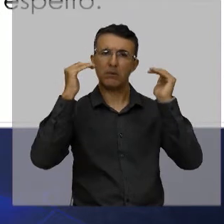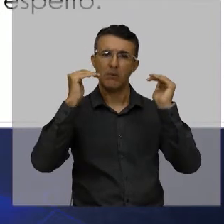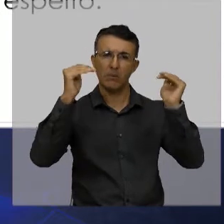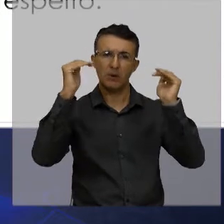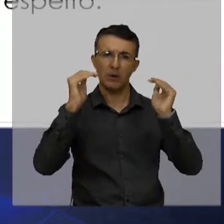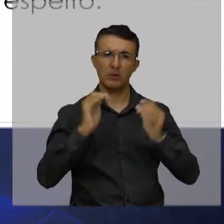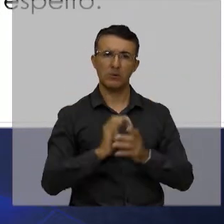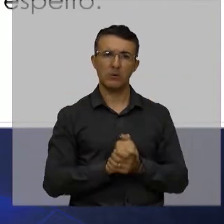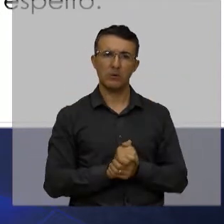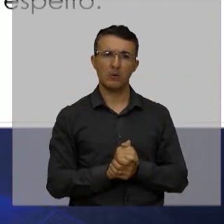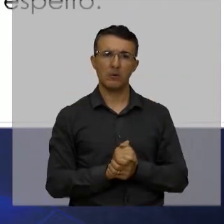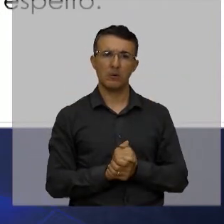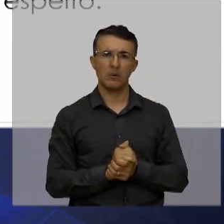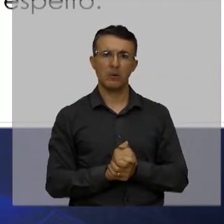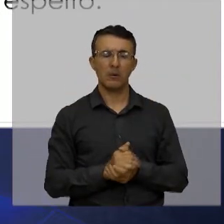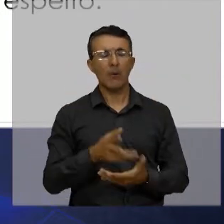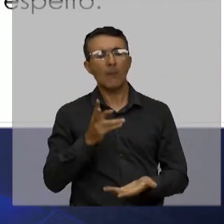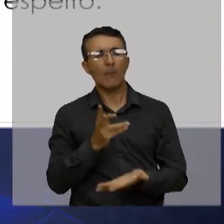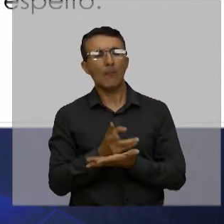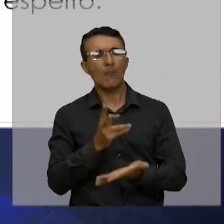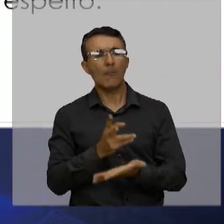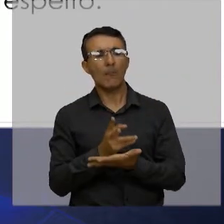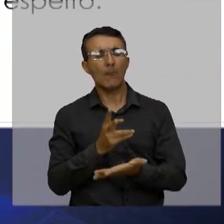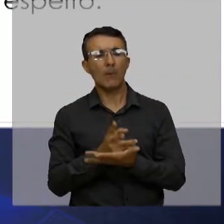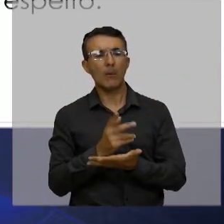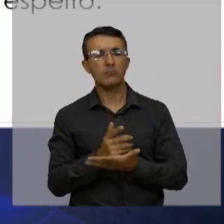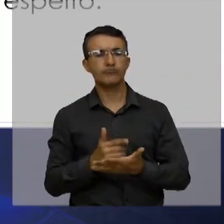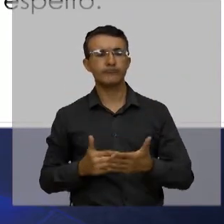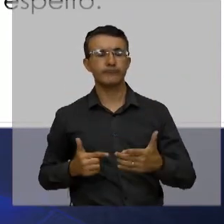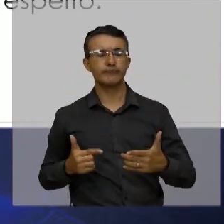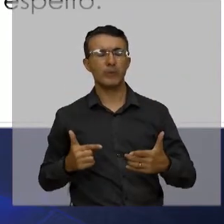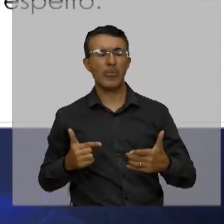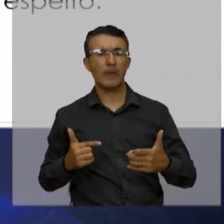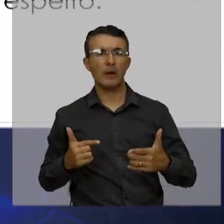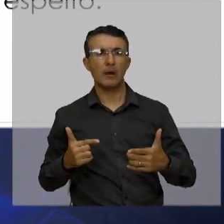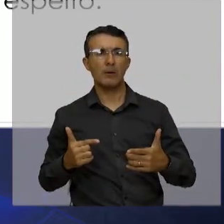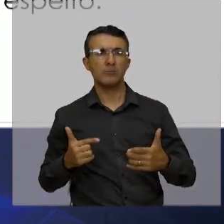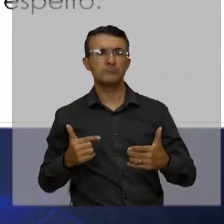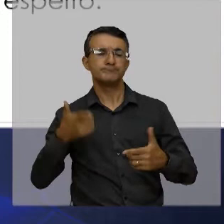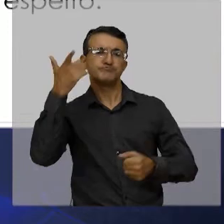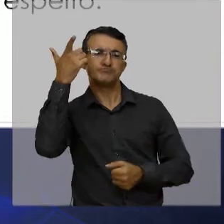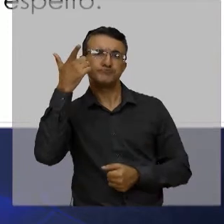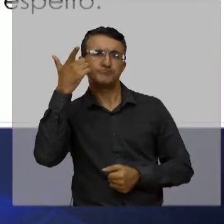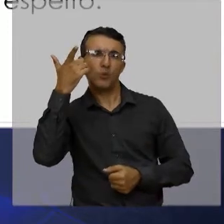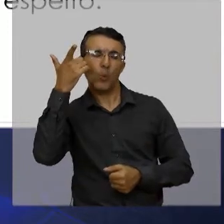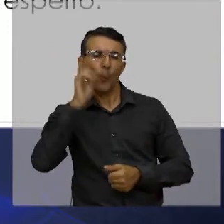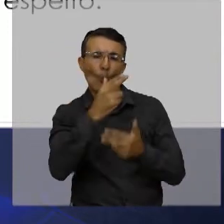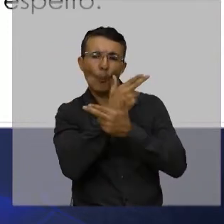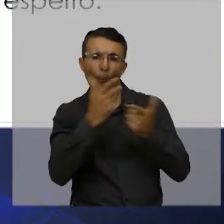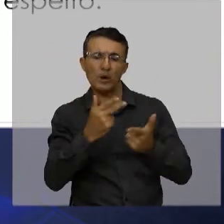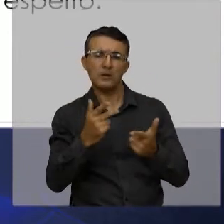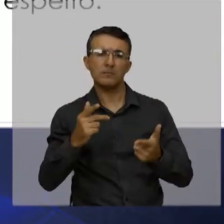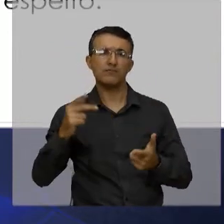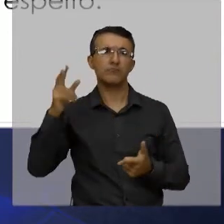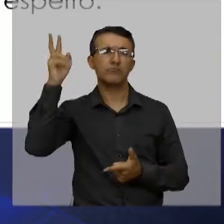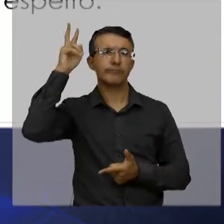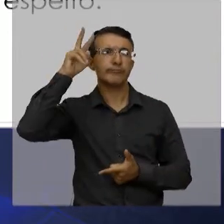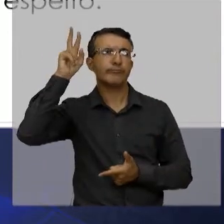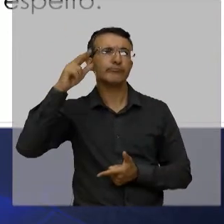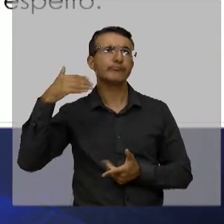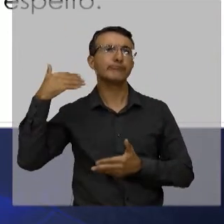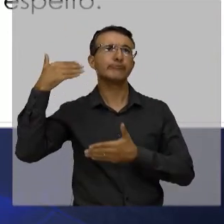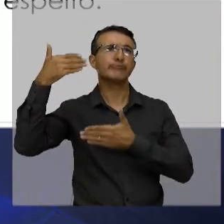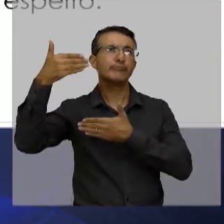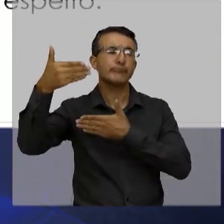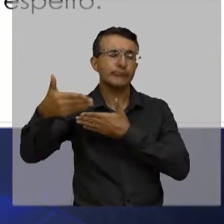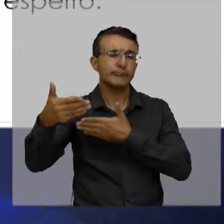Apesar das conquistas históricas e direitos de reconhecimento das trabalhadoras domésticas, a categoria